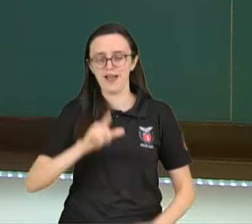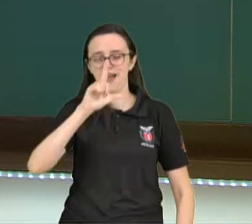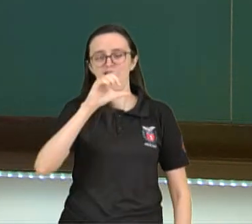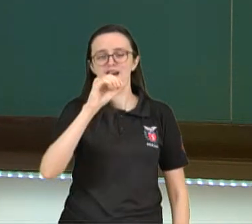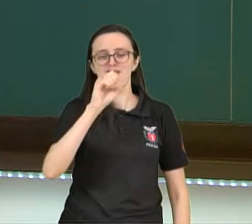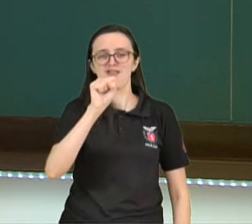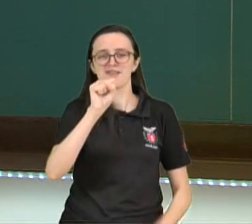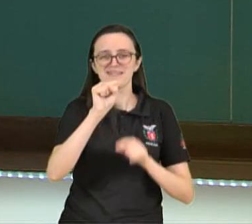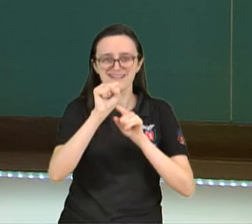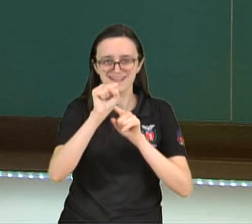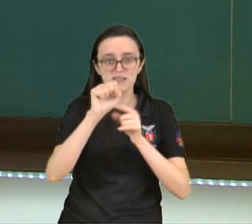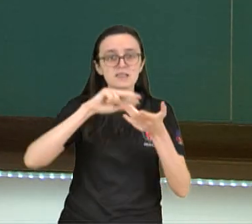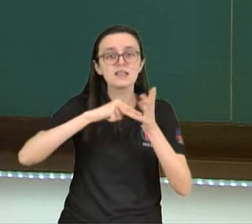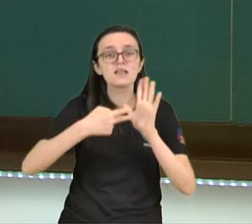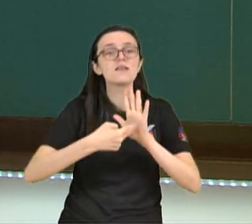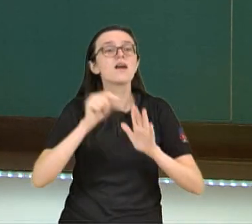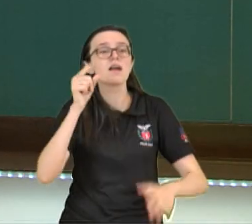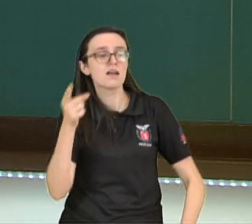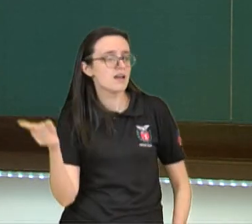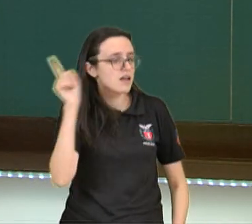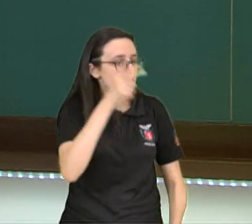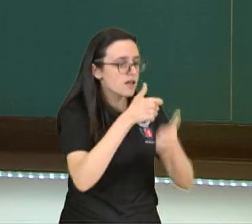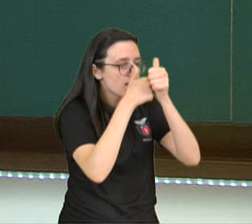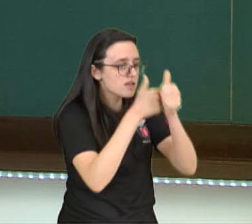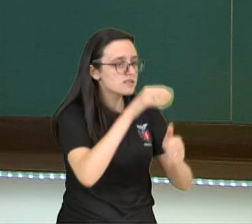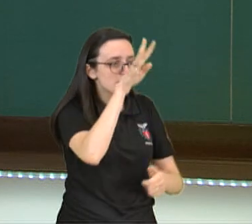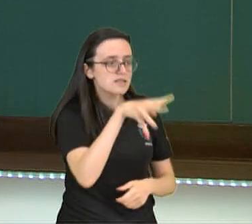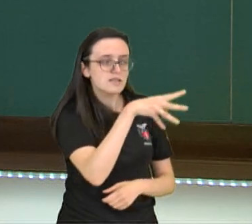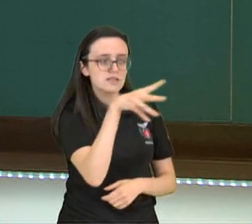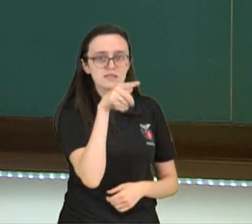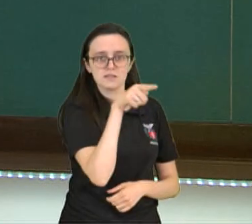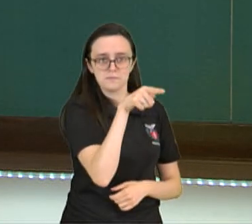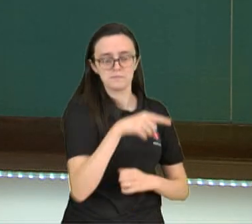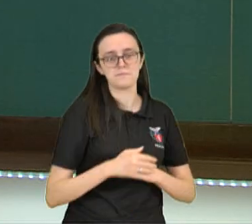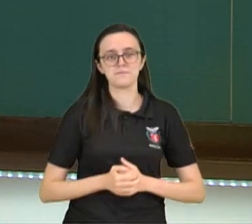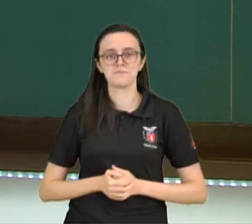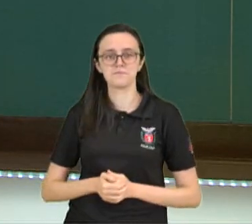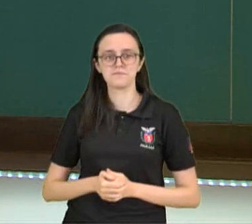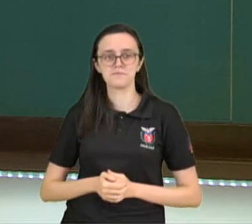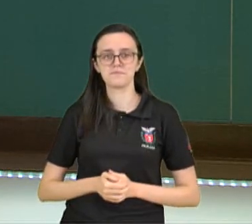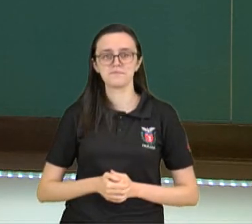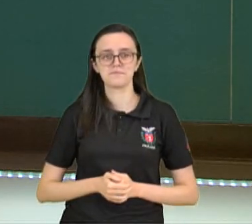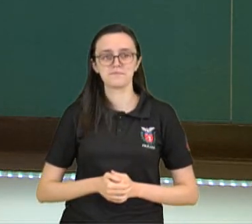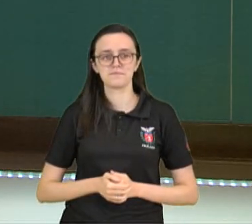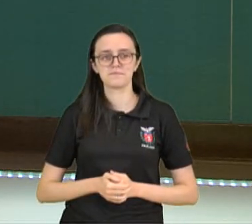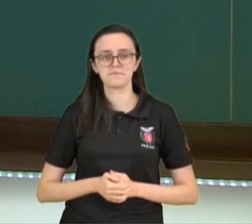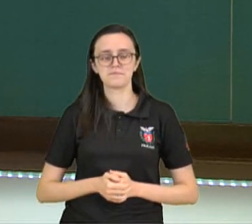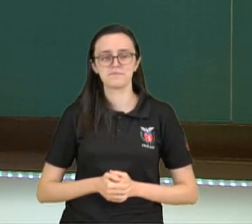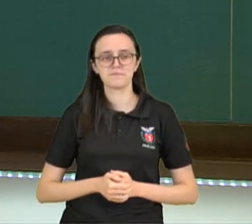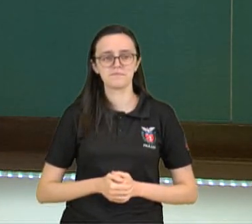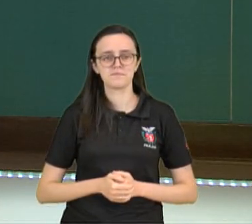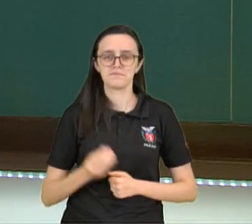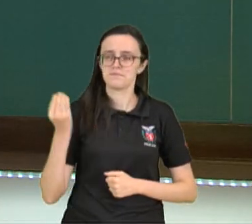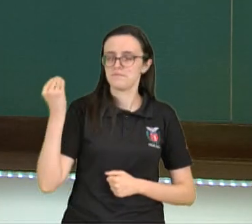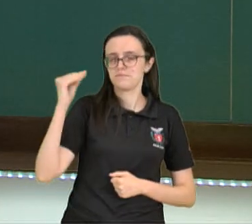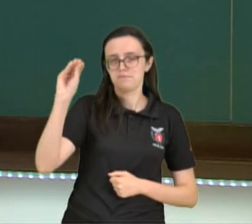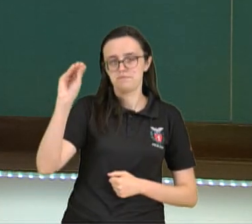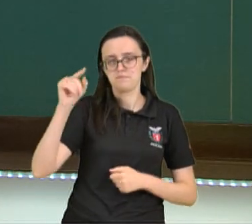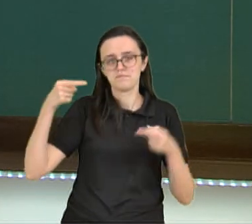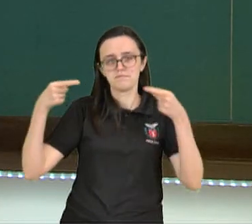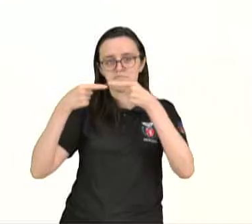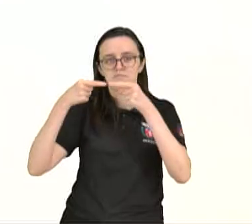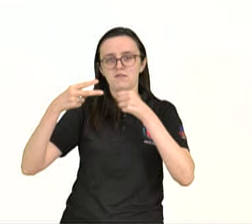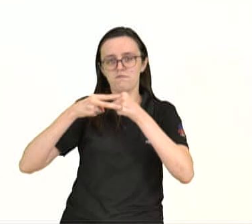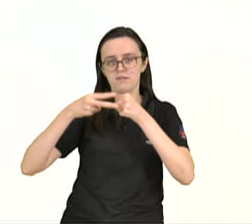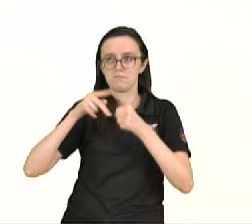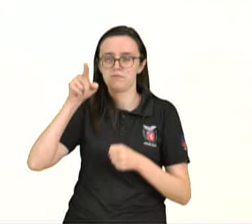Ellos, ou seja, eles. Então, ellos tienen. Então, los turistas tienen los